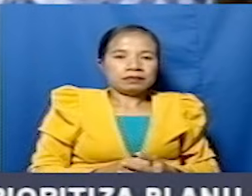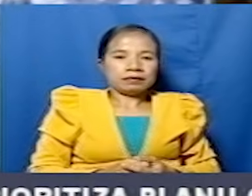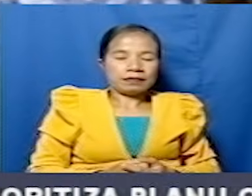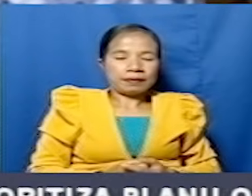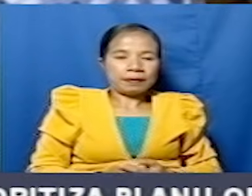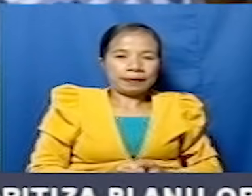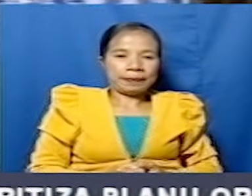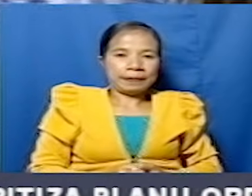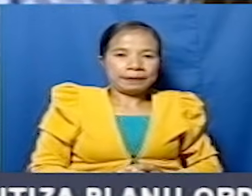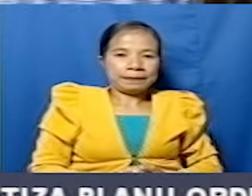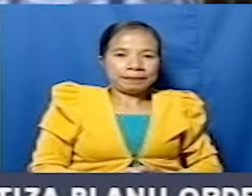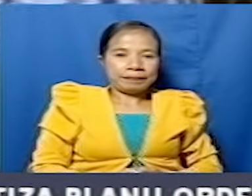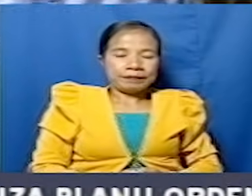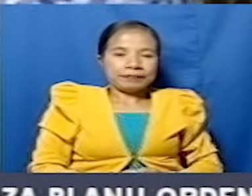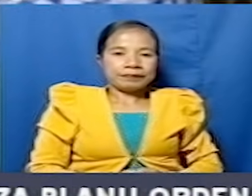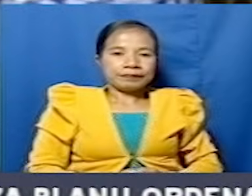lugar